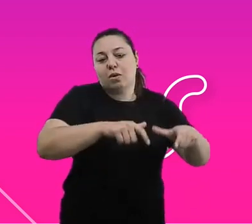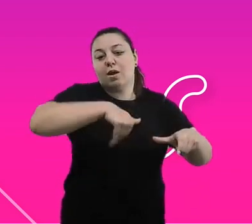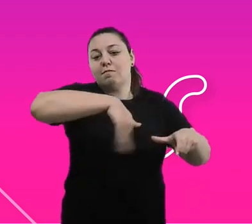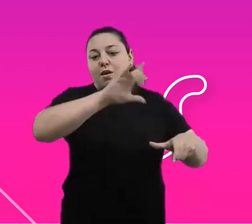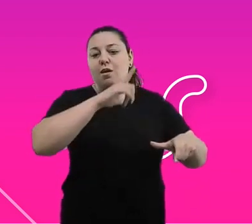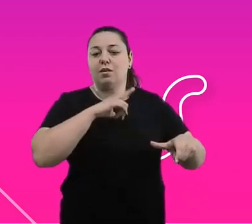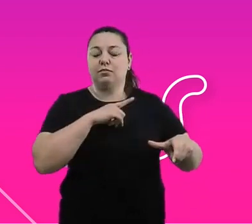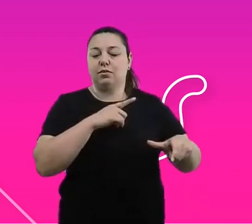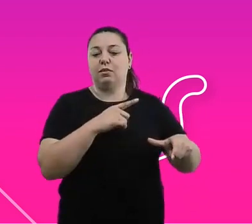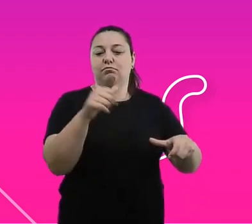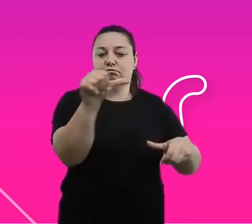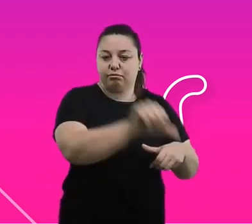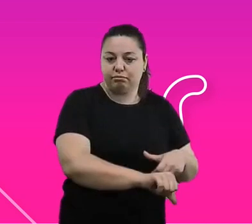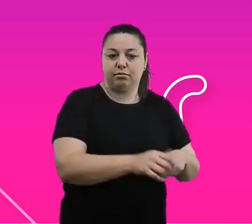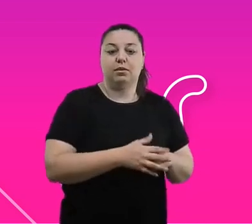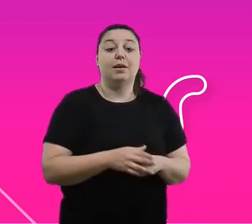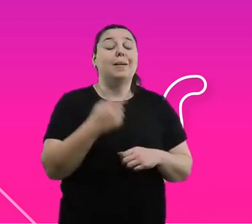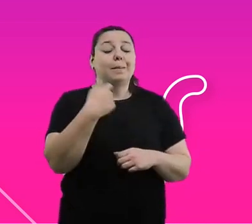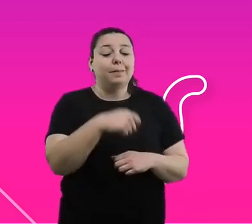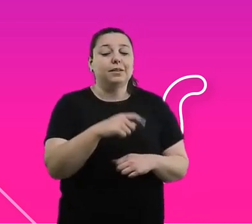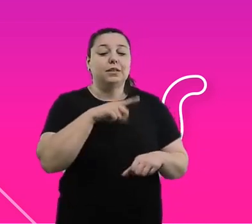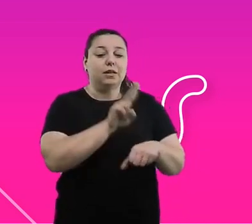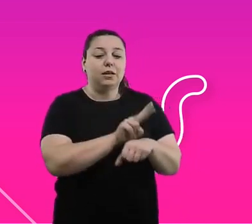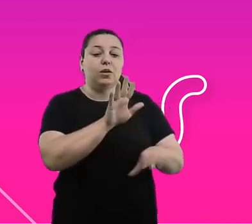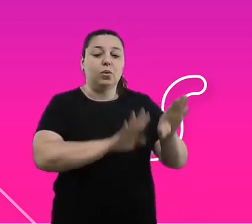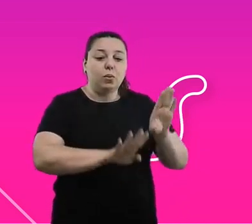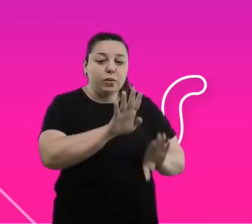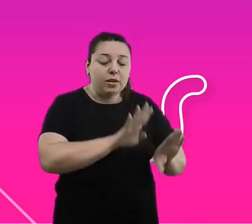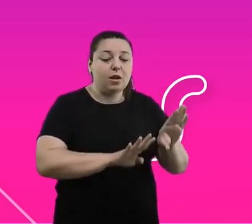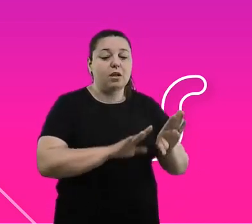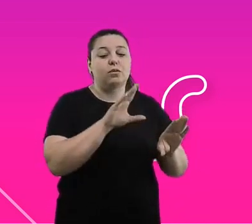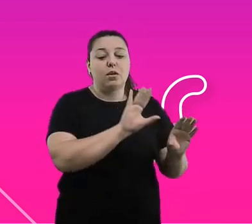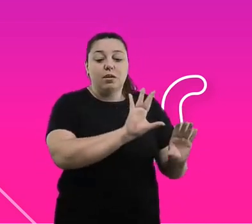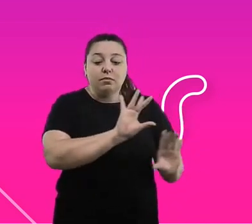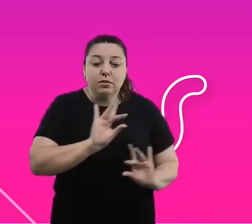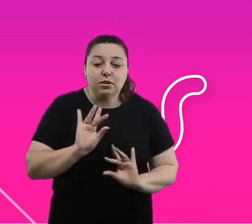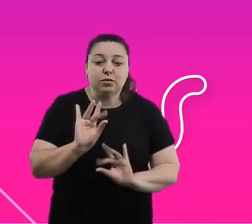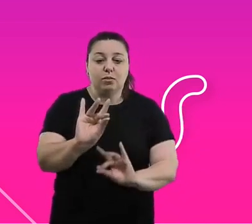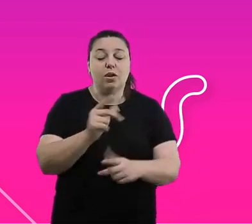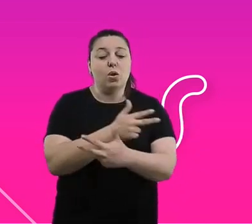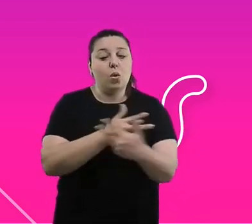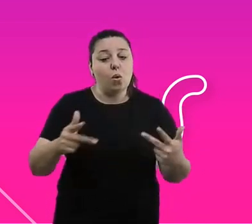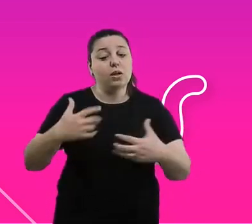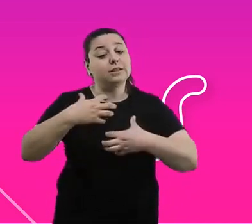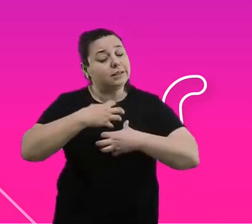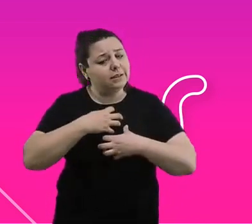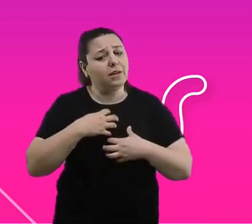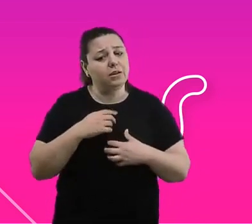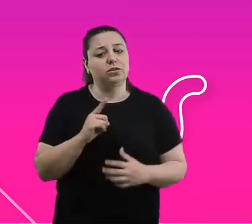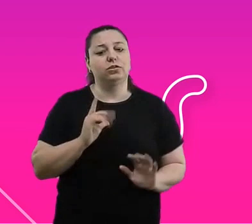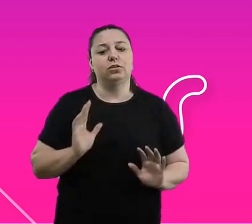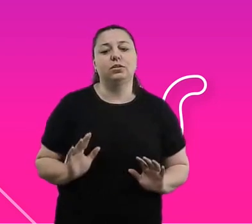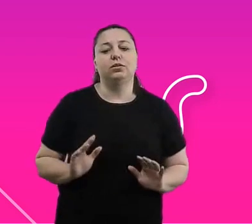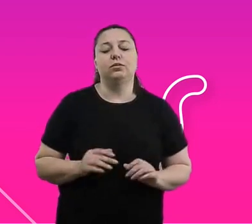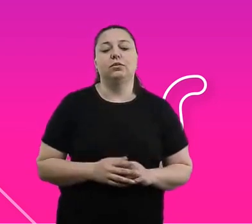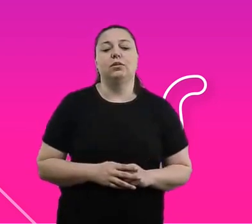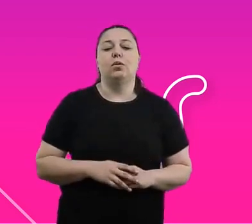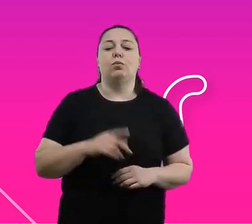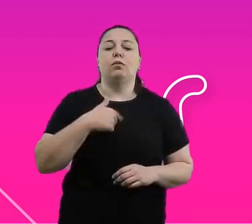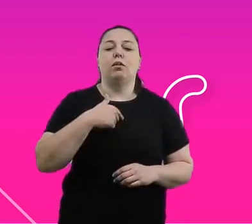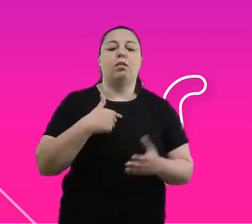na nuvem, a gente espera que eles sejam atualizados automaticamente e a gente coloca ele aqui, a gente espacializa ele para poder observar regiões mais